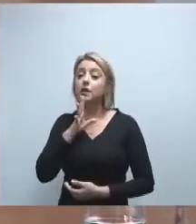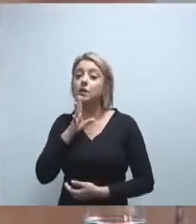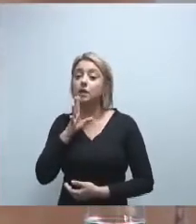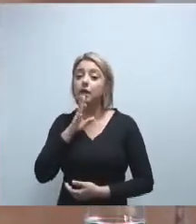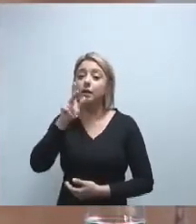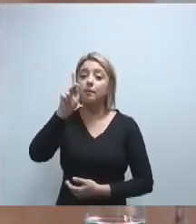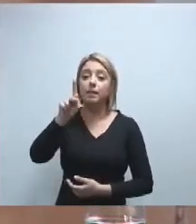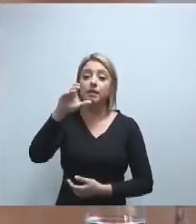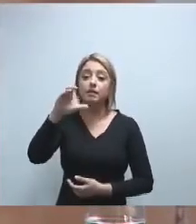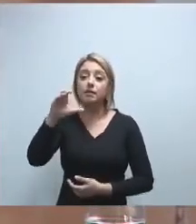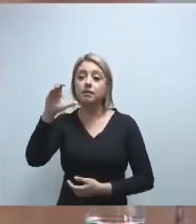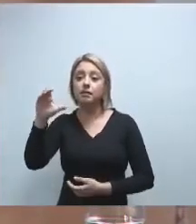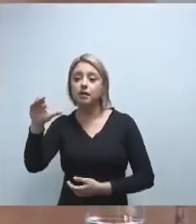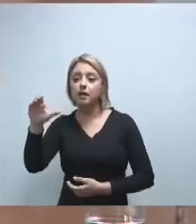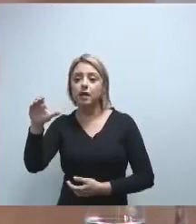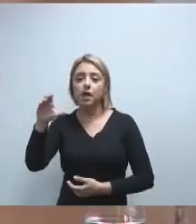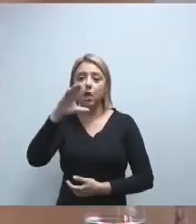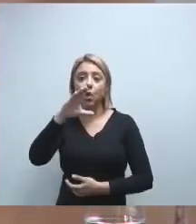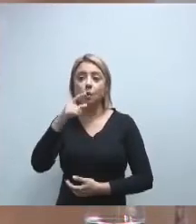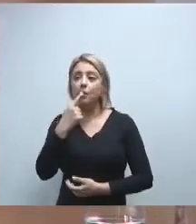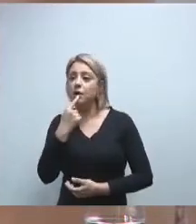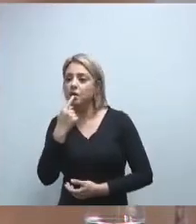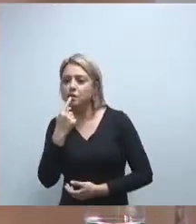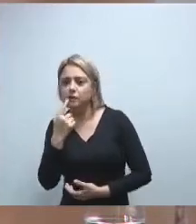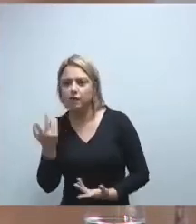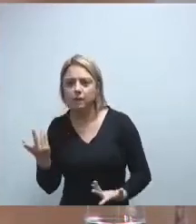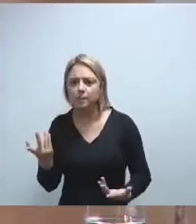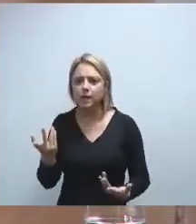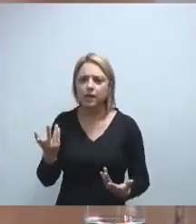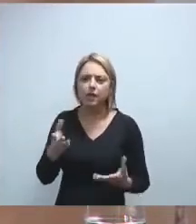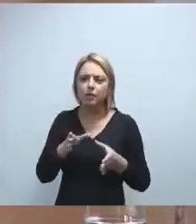pcc quem conhece o comando vermelho